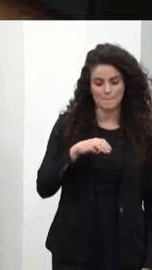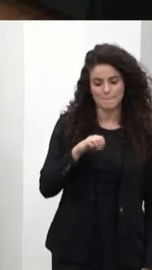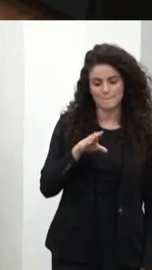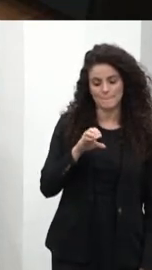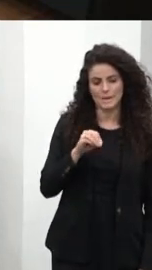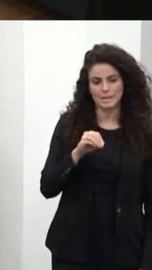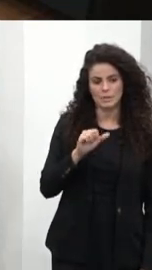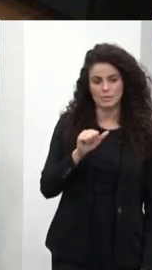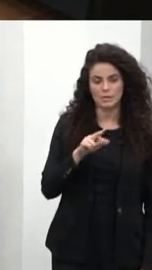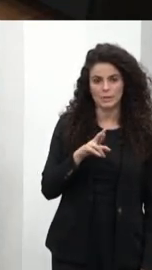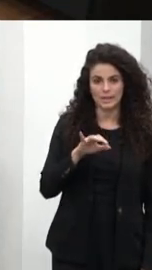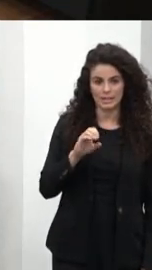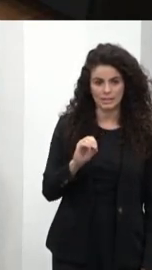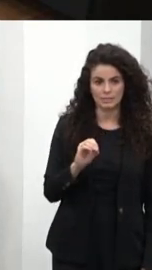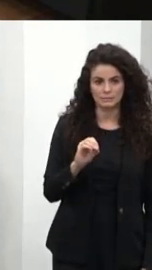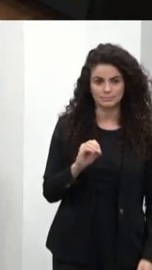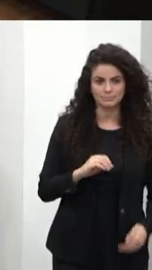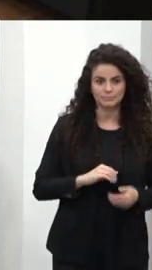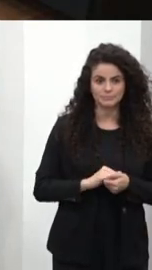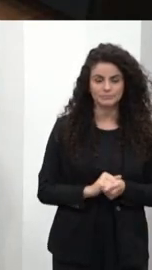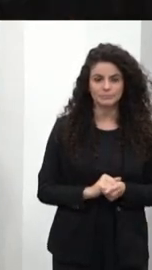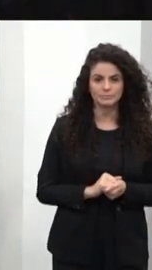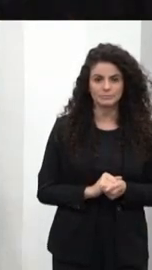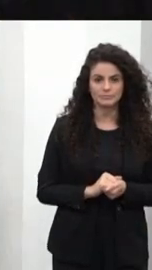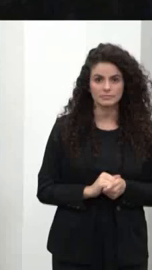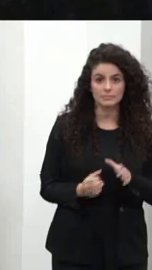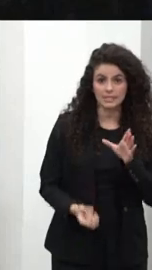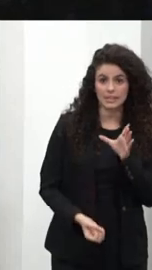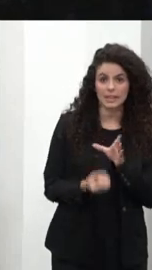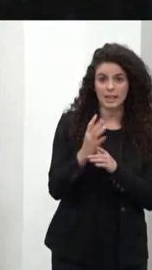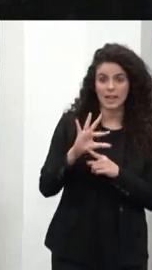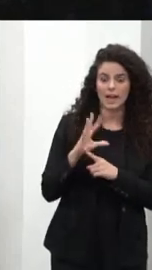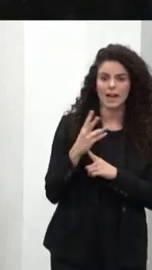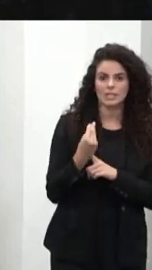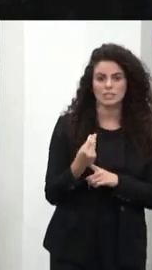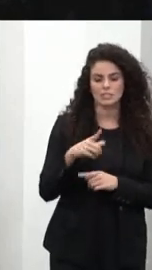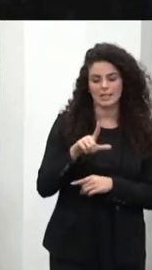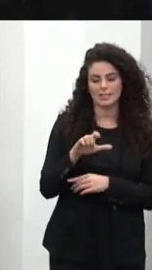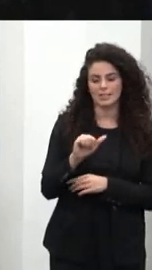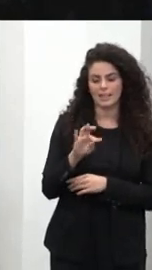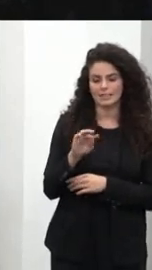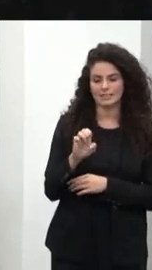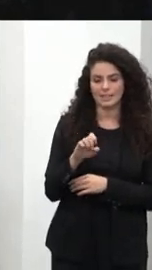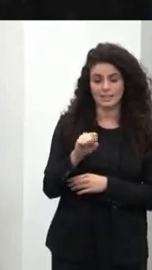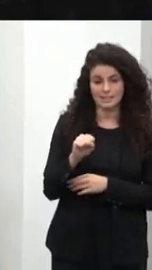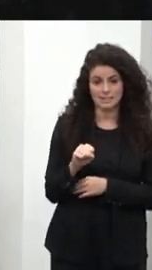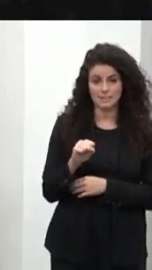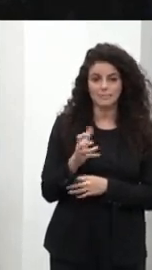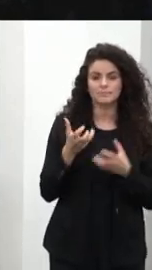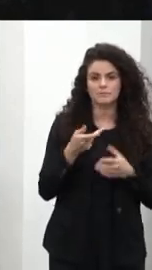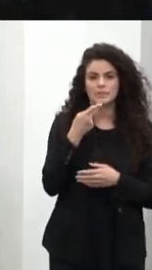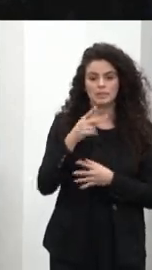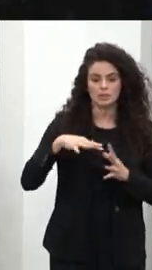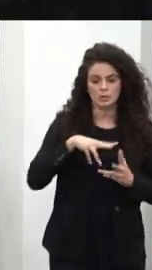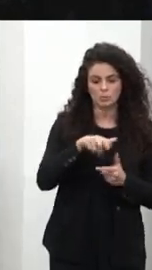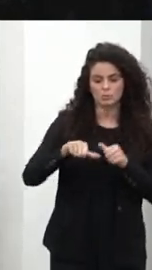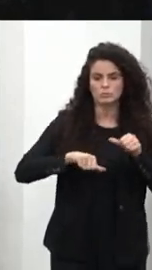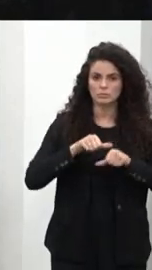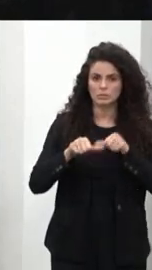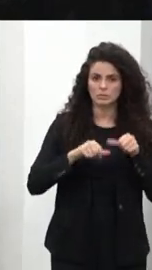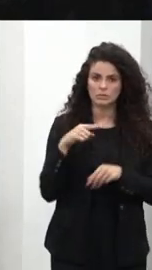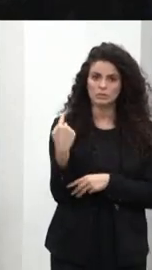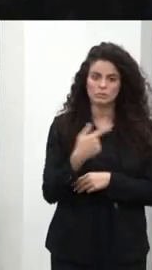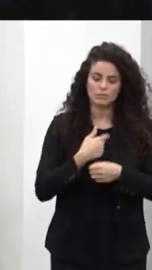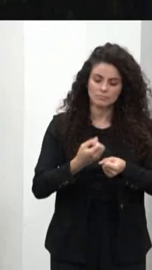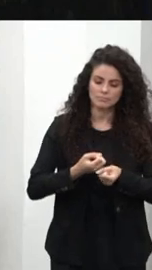sou cofundador da companhia de arte látex queria dizer que o mundo mudou e a forma